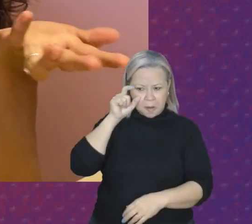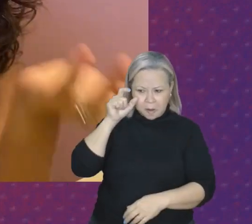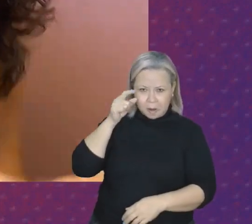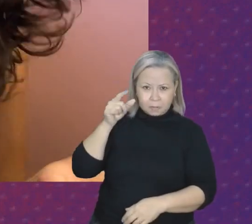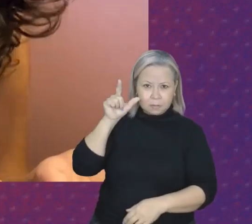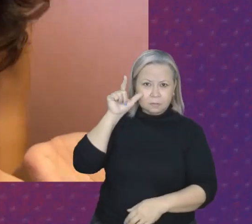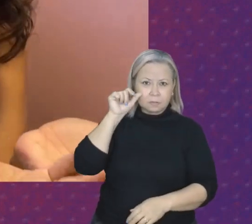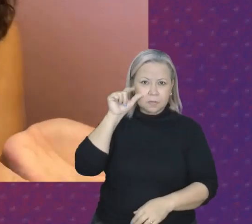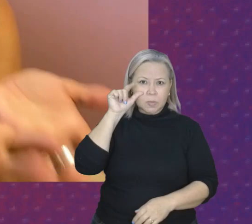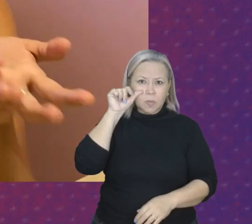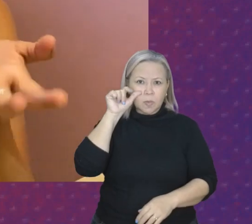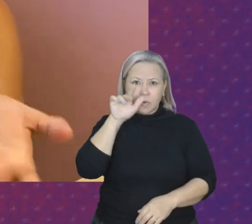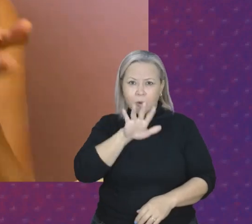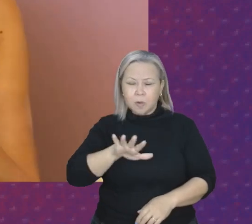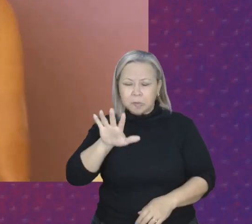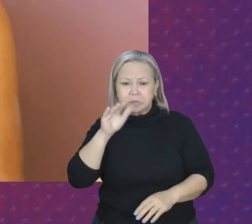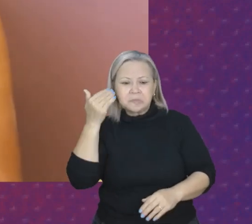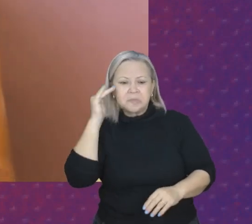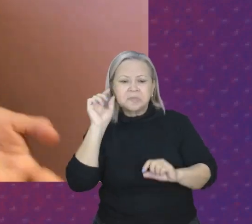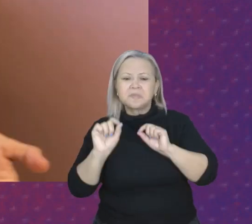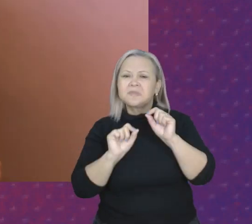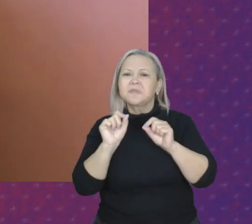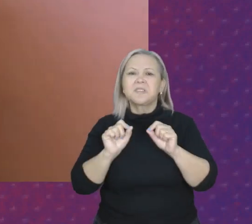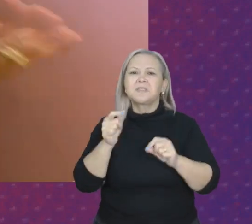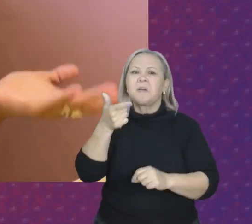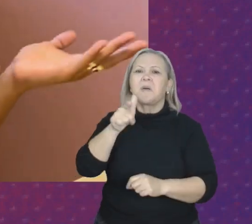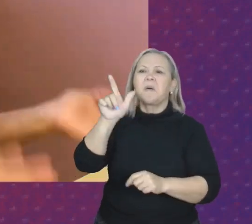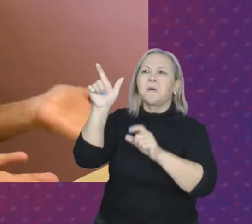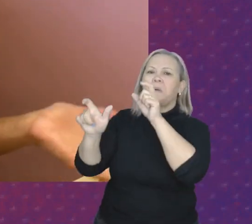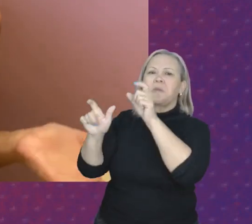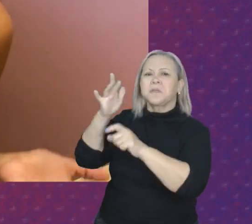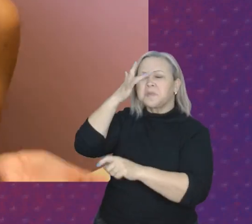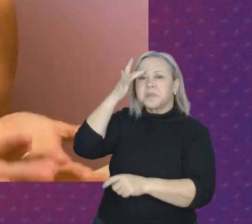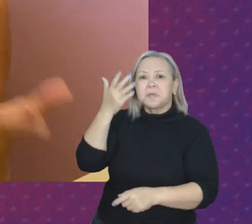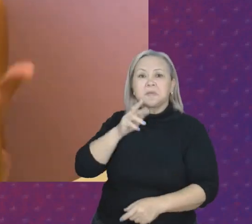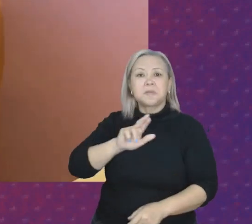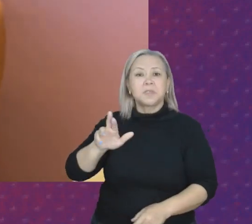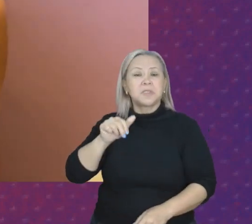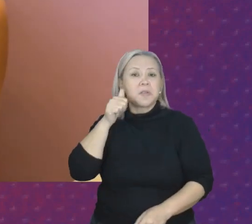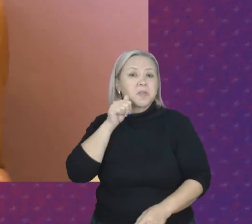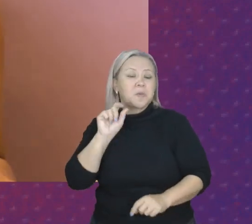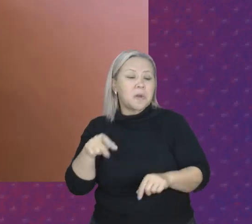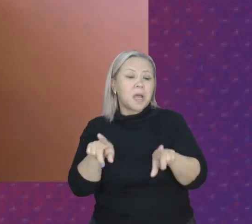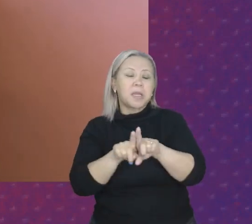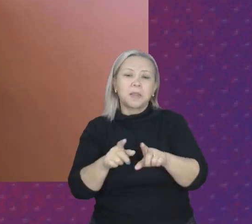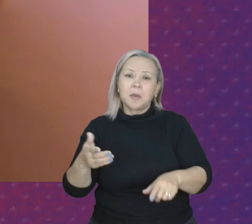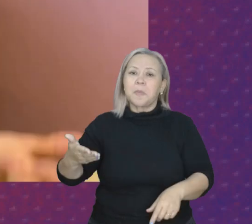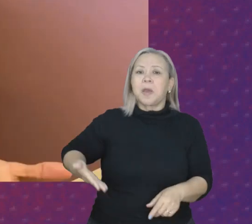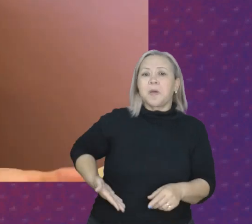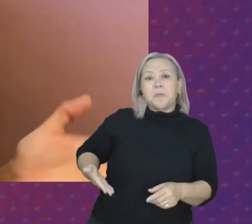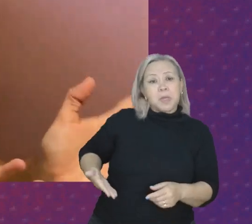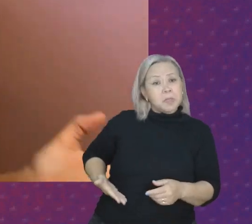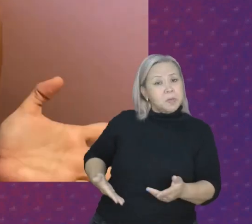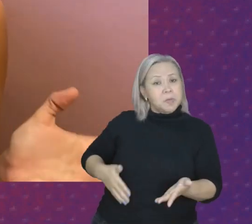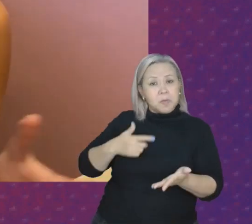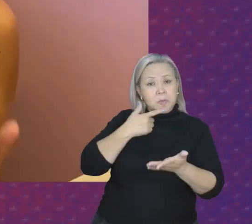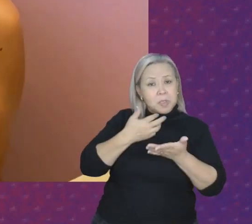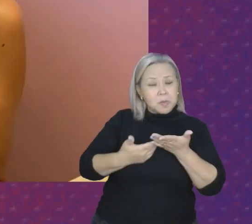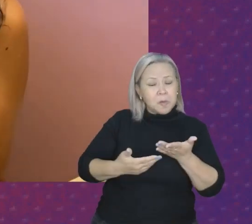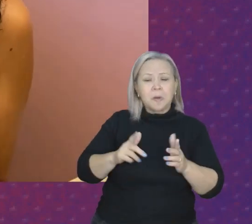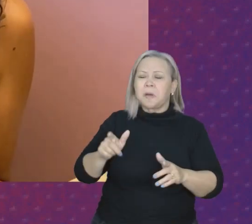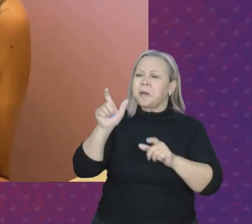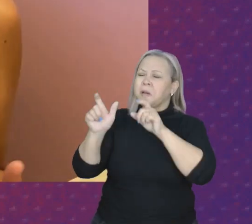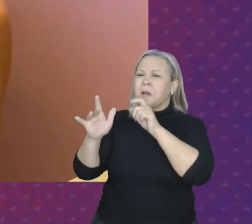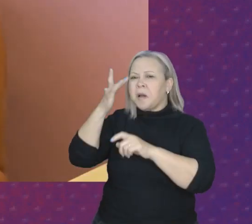não entendiam quem seriam essas outras pessoas que não são mulheres e que também menstruam. Como que podia alguém que não é mulher